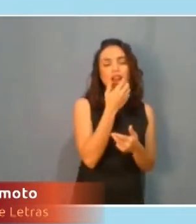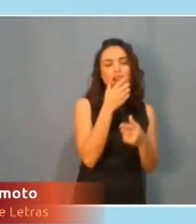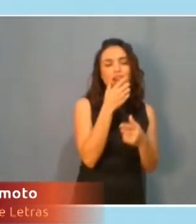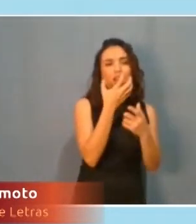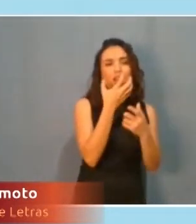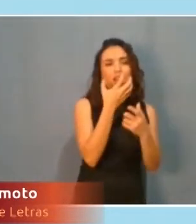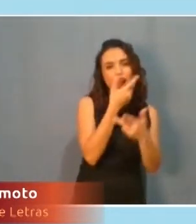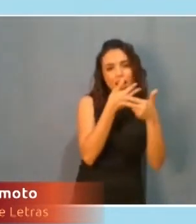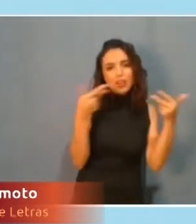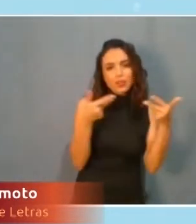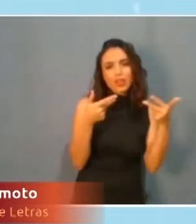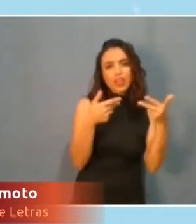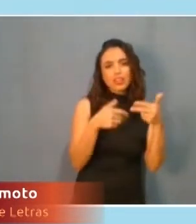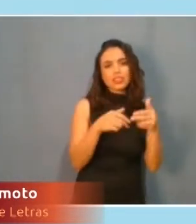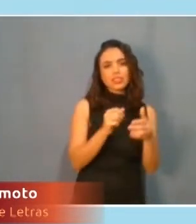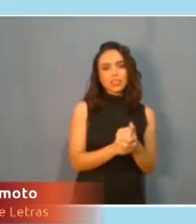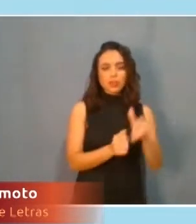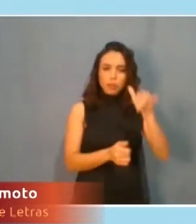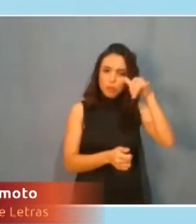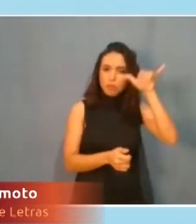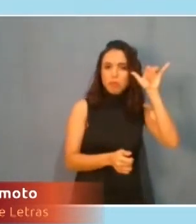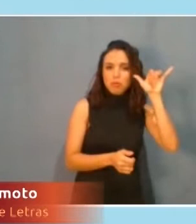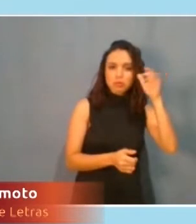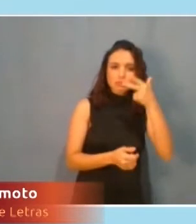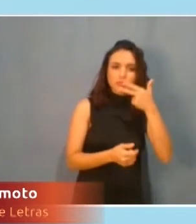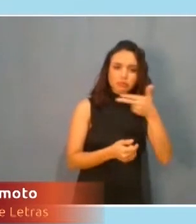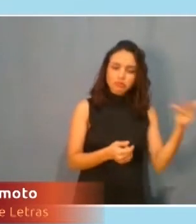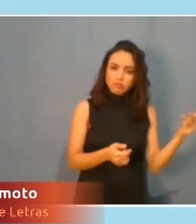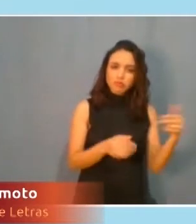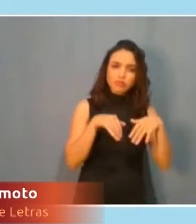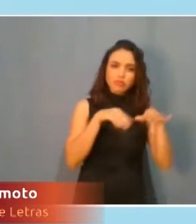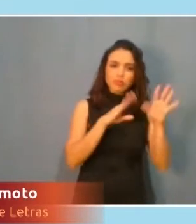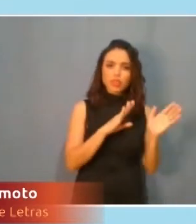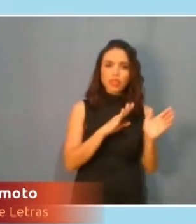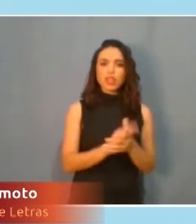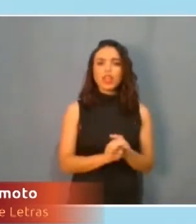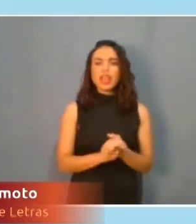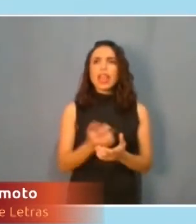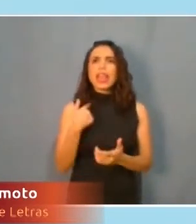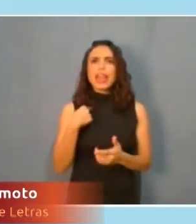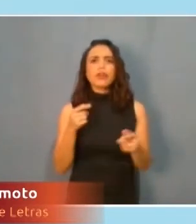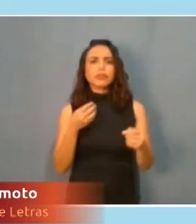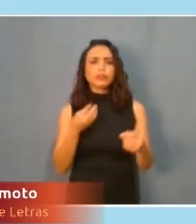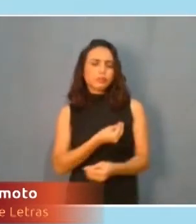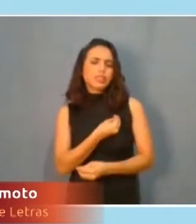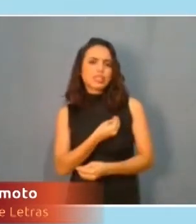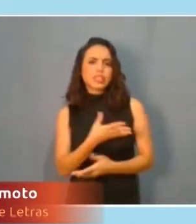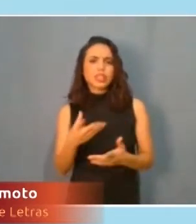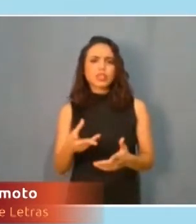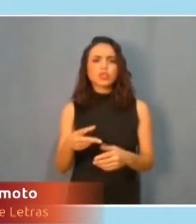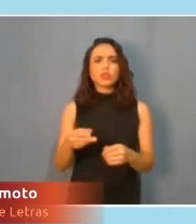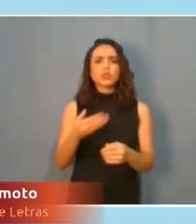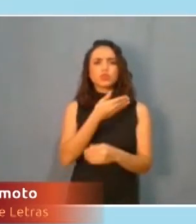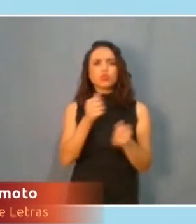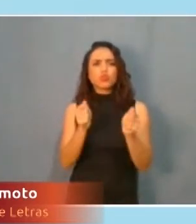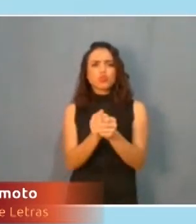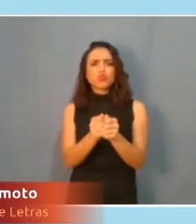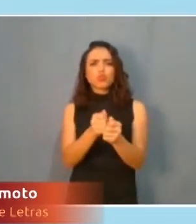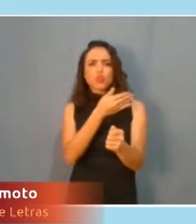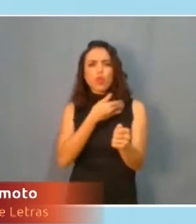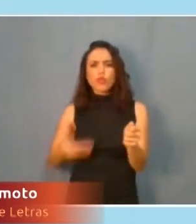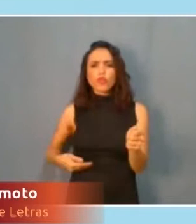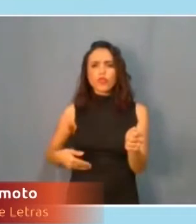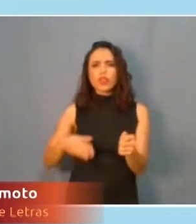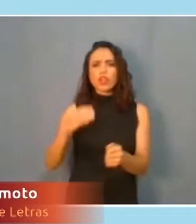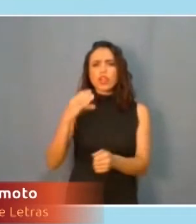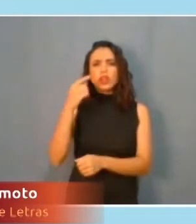uma curiosidade, estava com um membro do governo chinês e eu perguntei, poxa, vocês compram tanto do Brasil, soja, milho para alimentar,